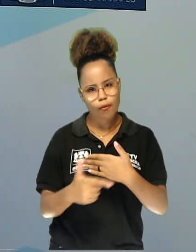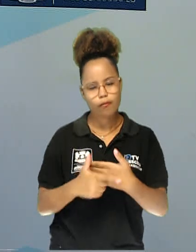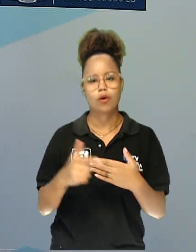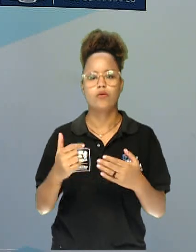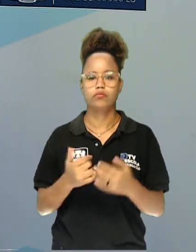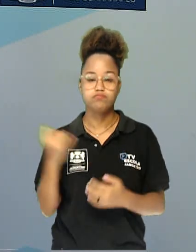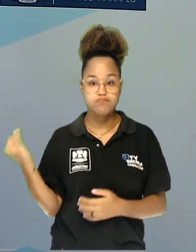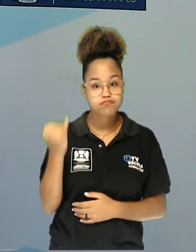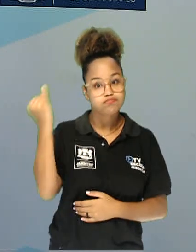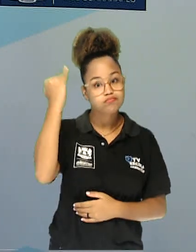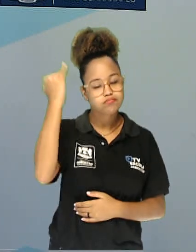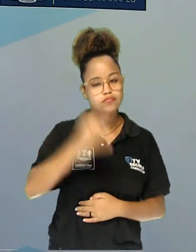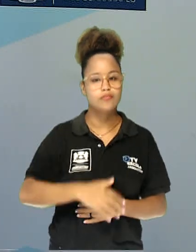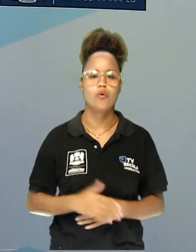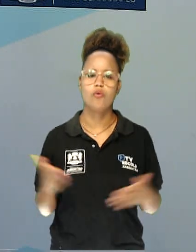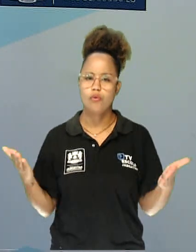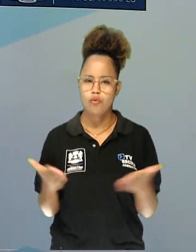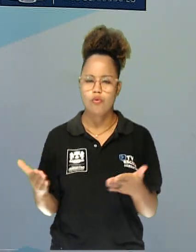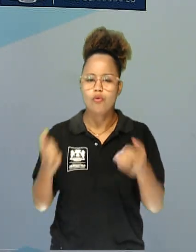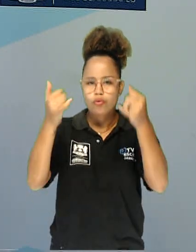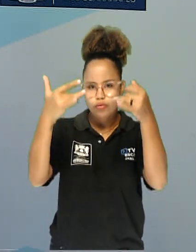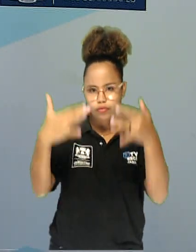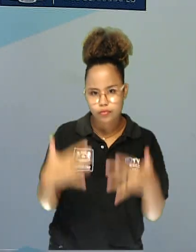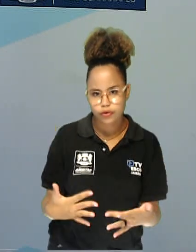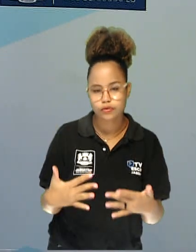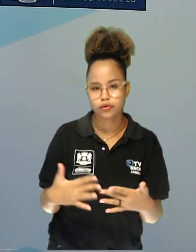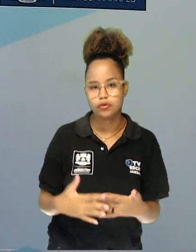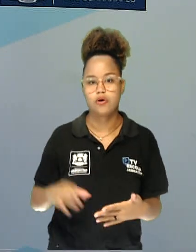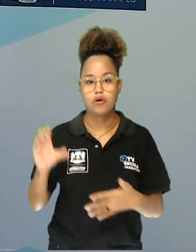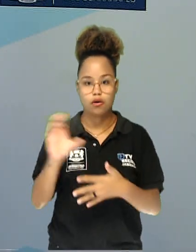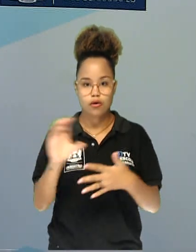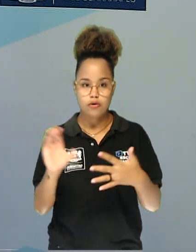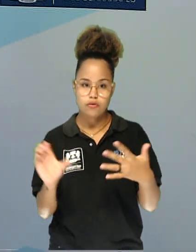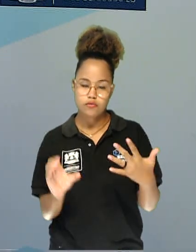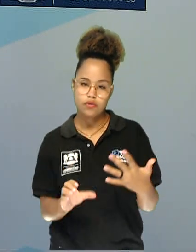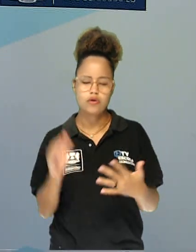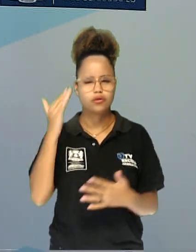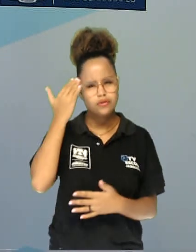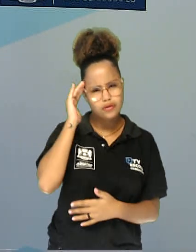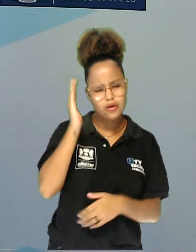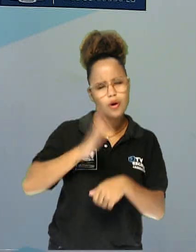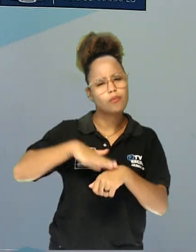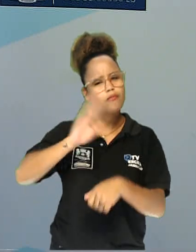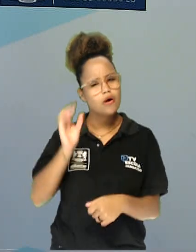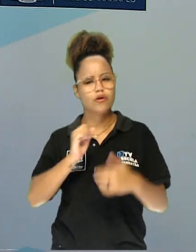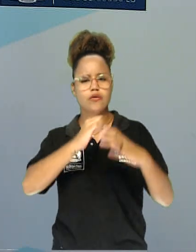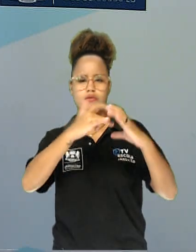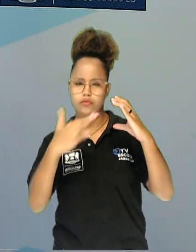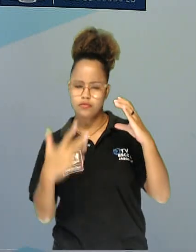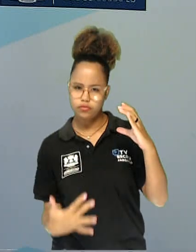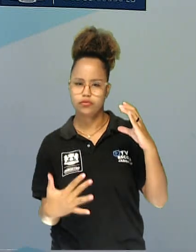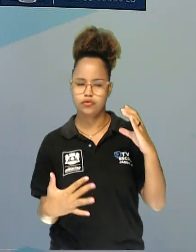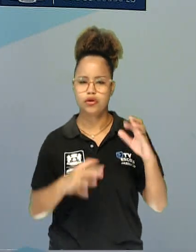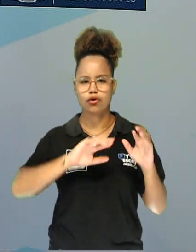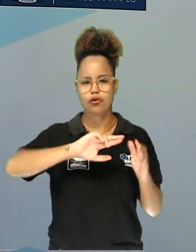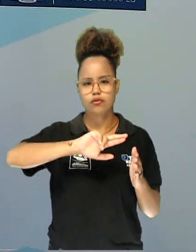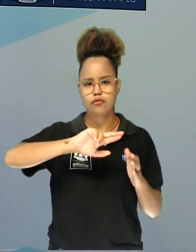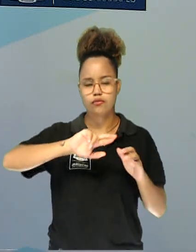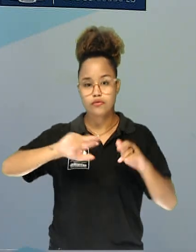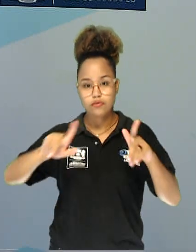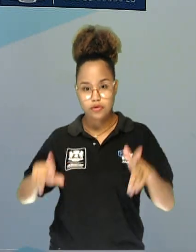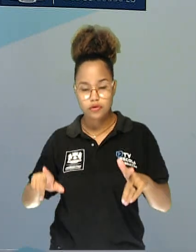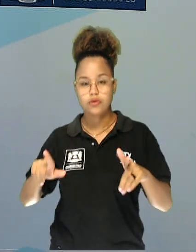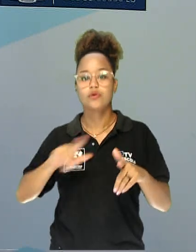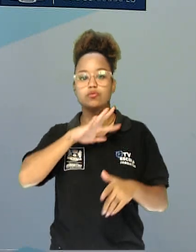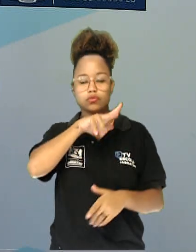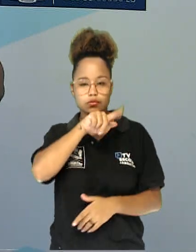Hoje nós vamos falar sobre a classificação, entender um pouco mais das características que diferenciam os